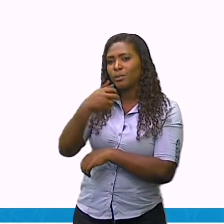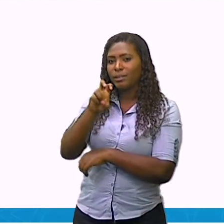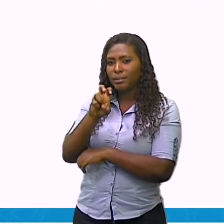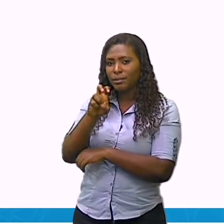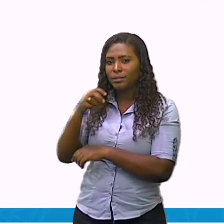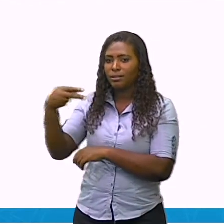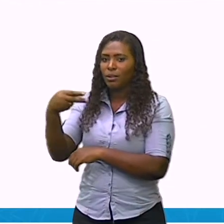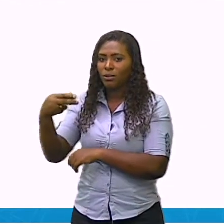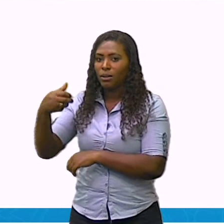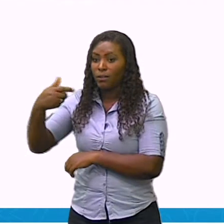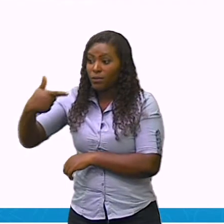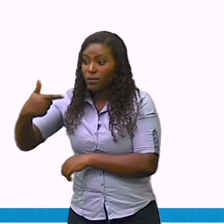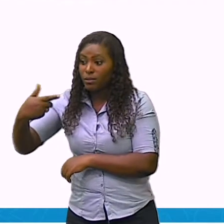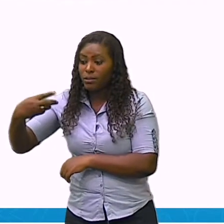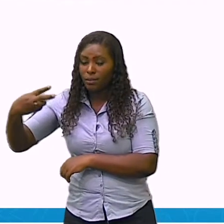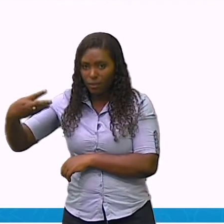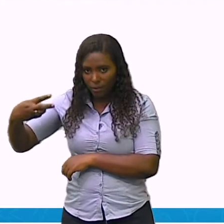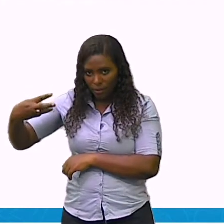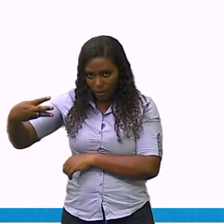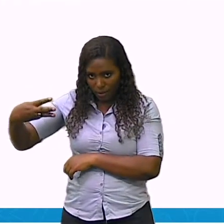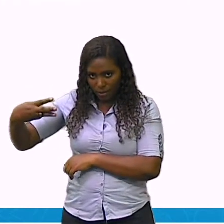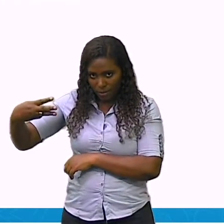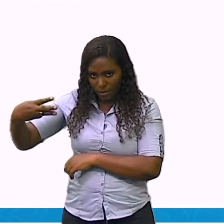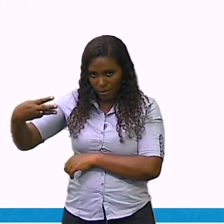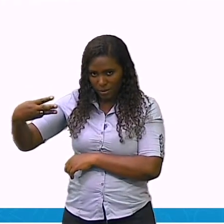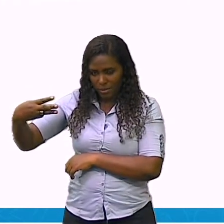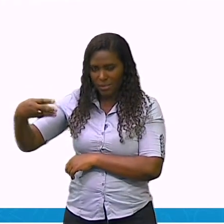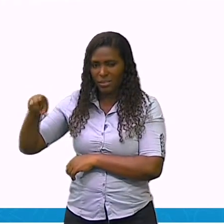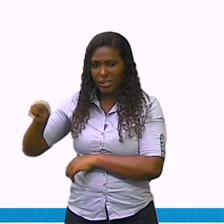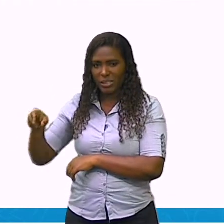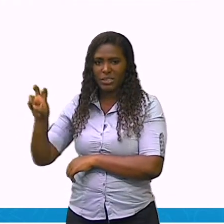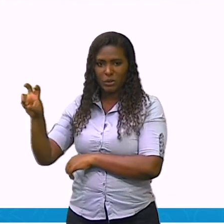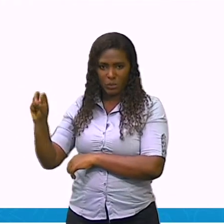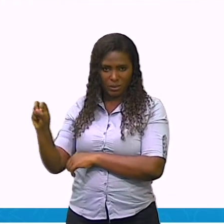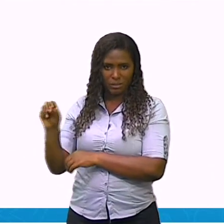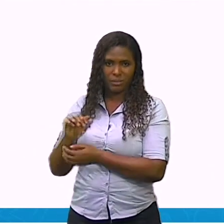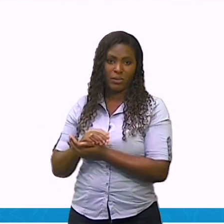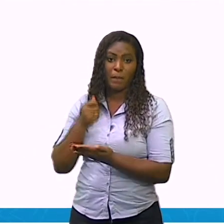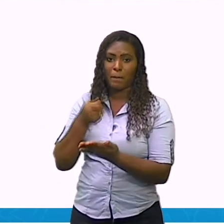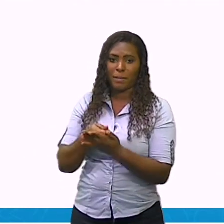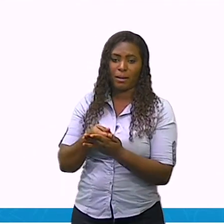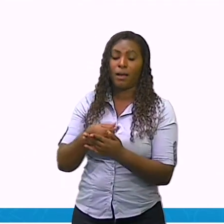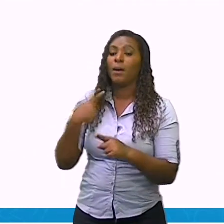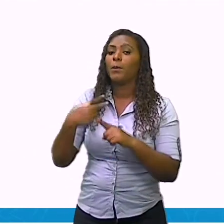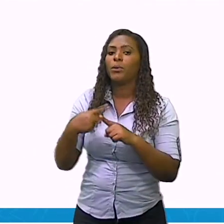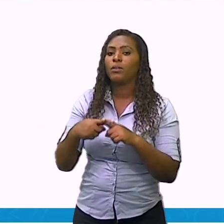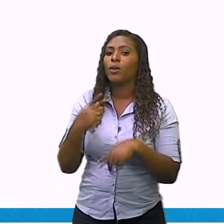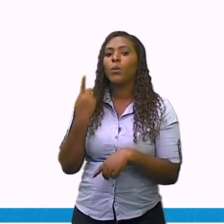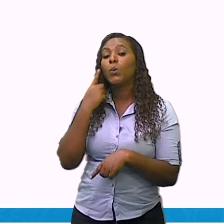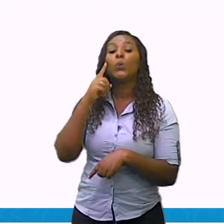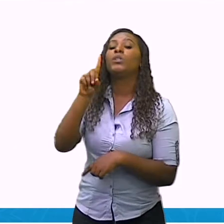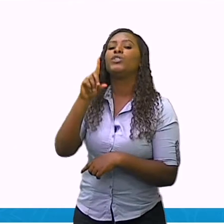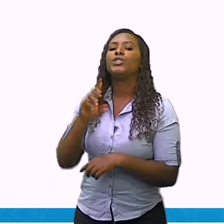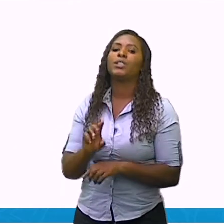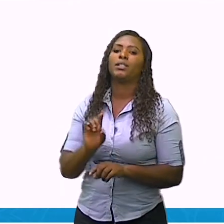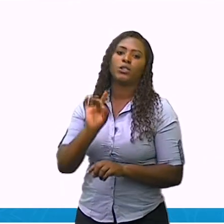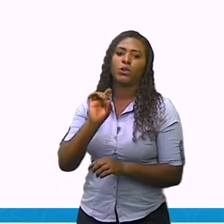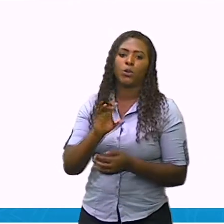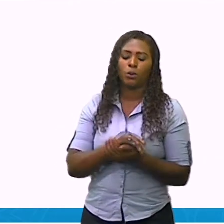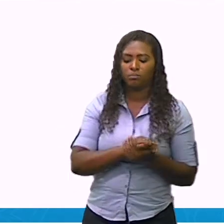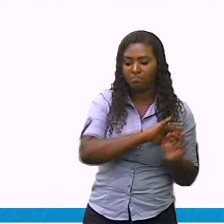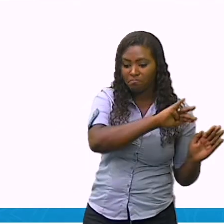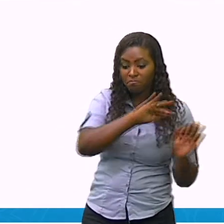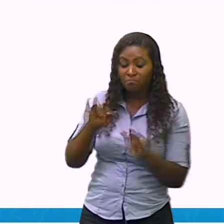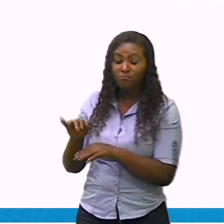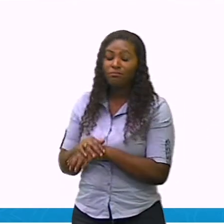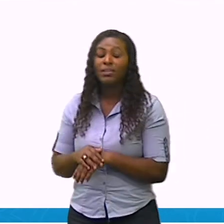23,50, que ela vai pagar. No segundo dia, olha o que vai acontecer. O 8,50